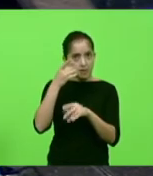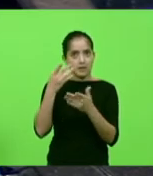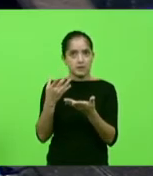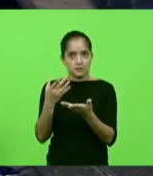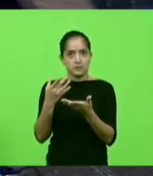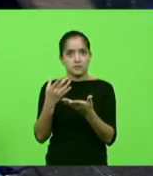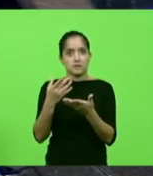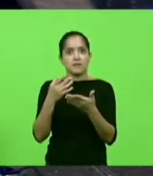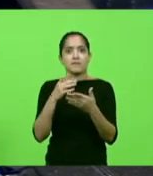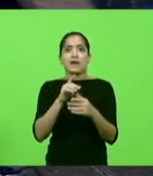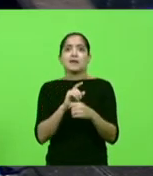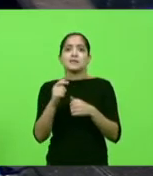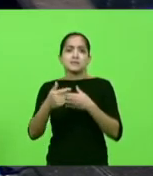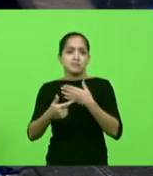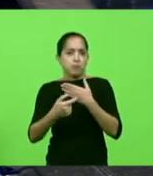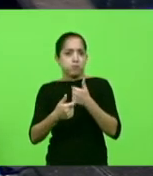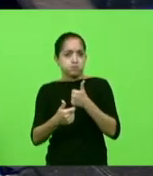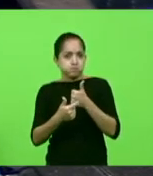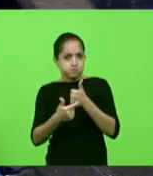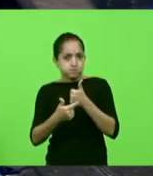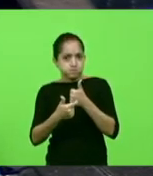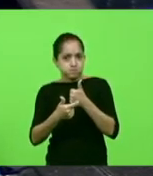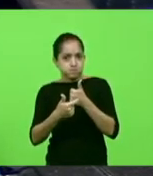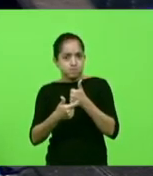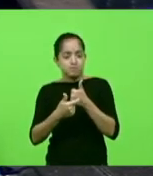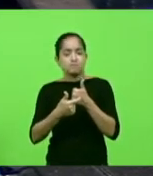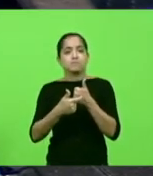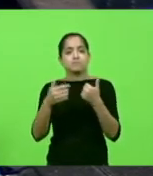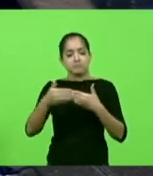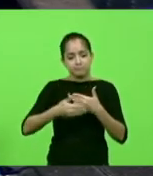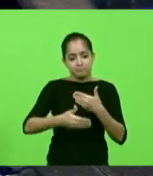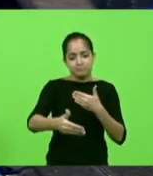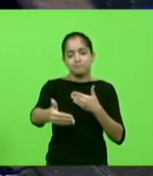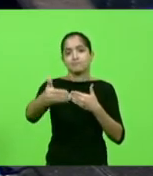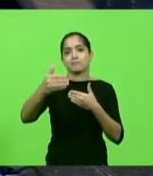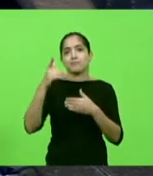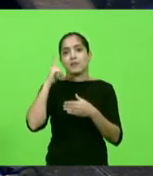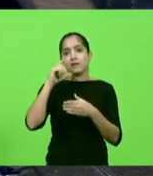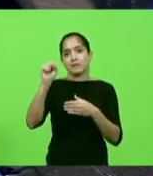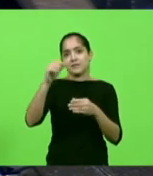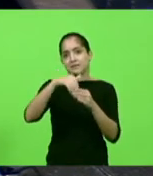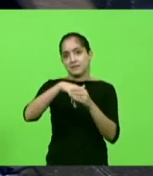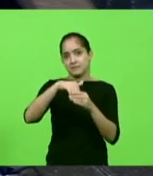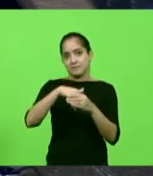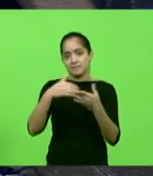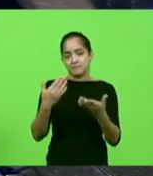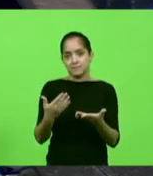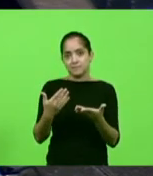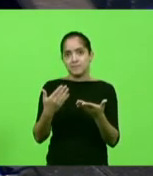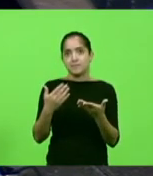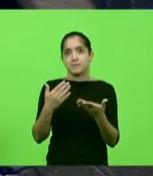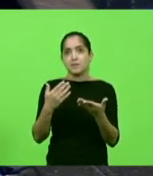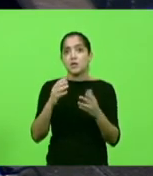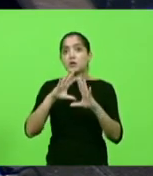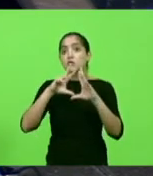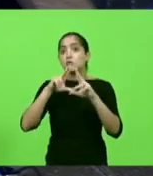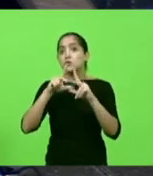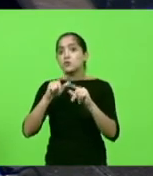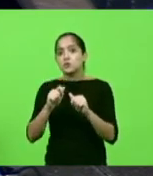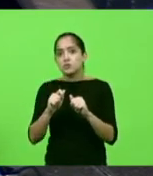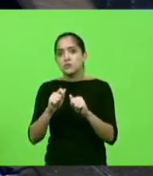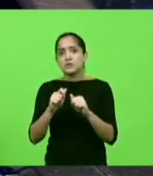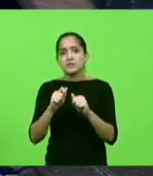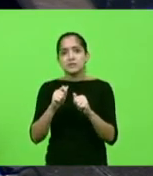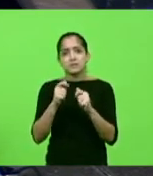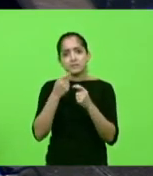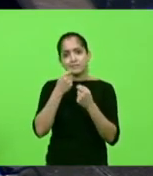de curtidas e uma reeleição encaminhada. Entretanto, eu preciso deixar claro, tudo isso é muito irônico. É